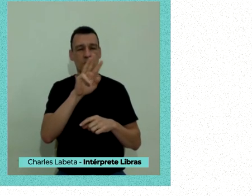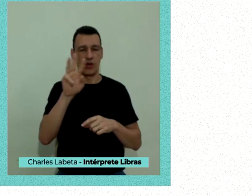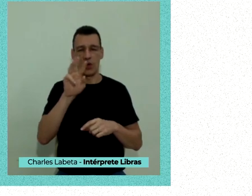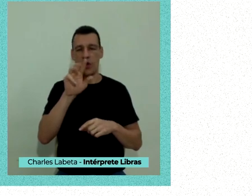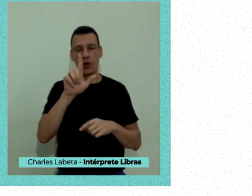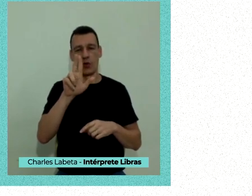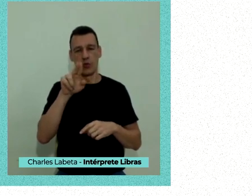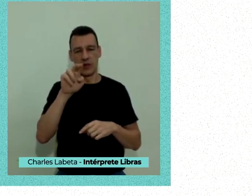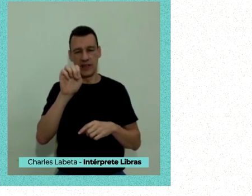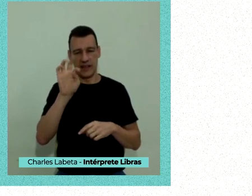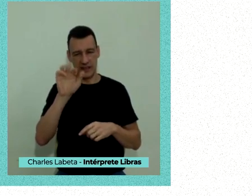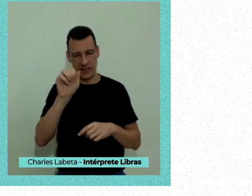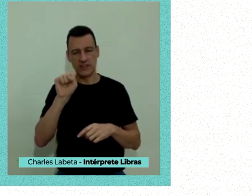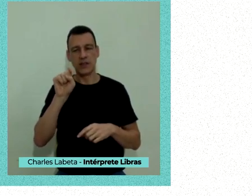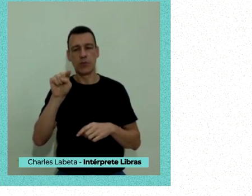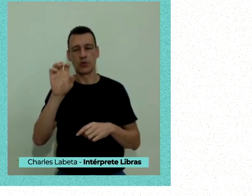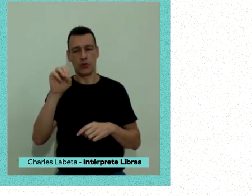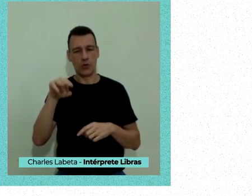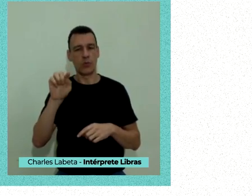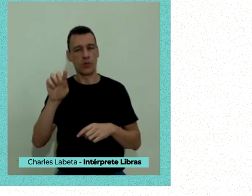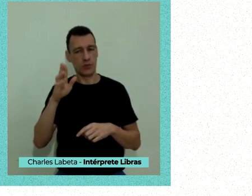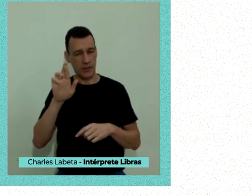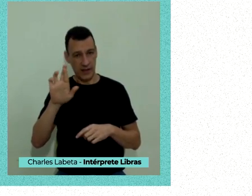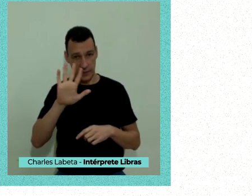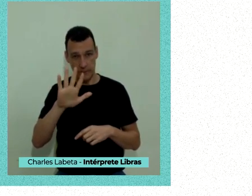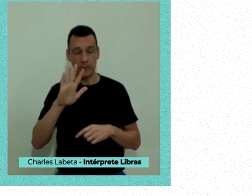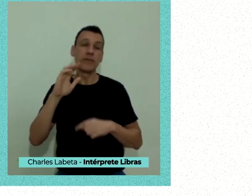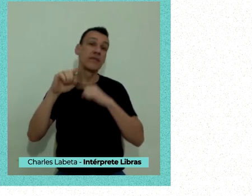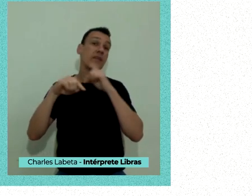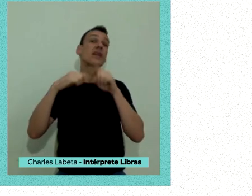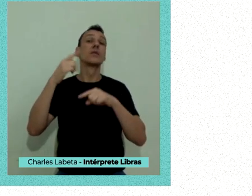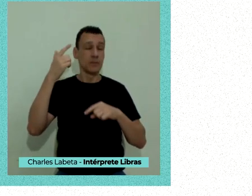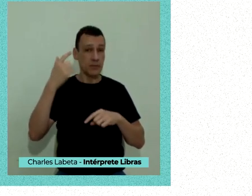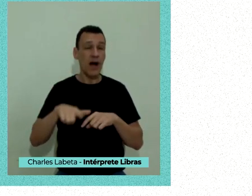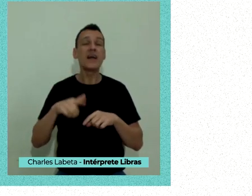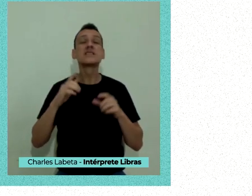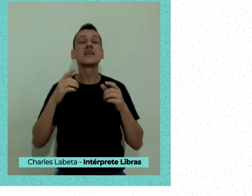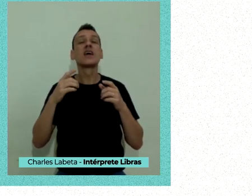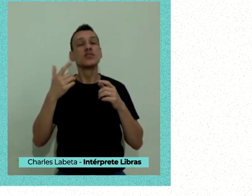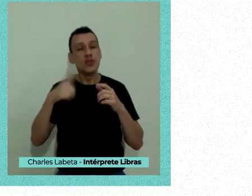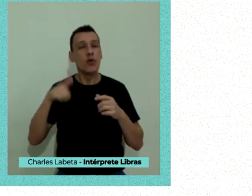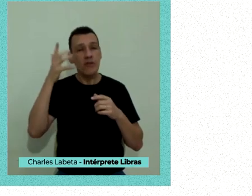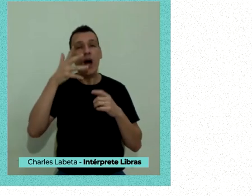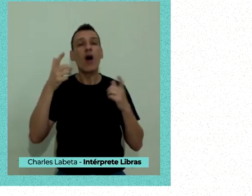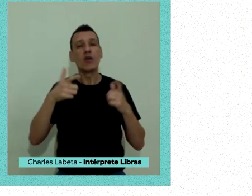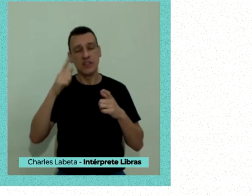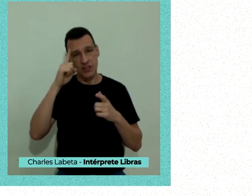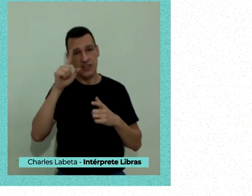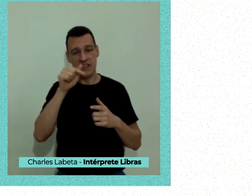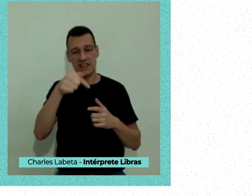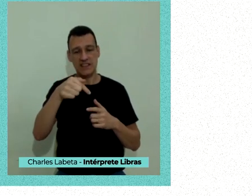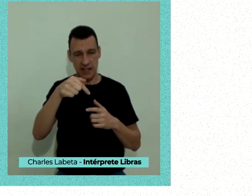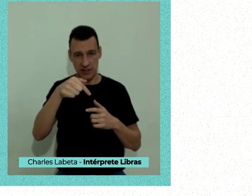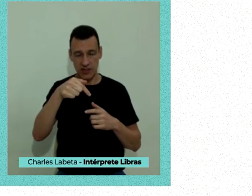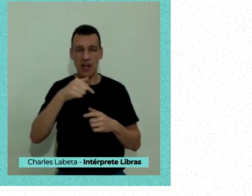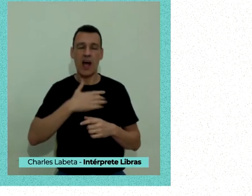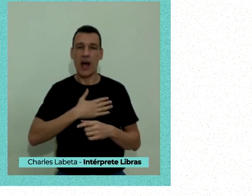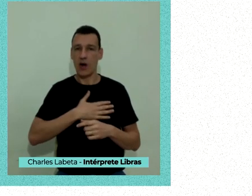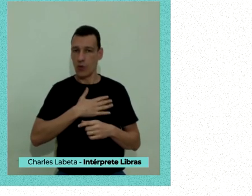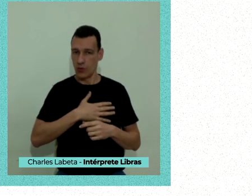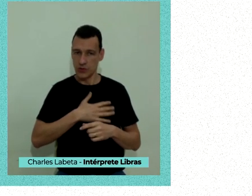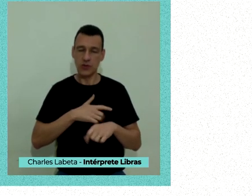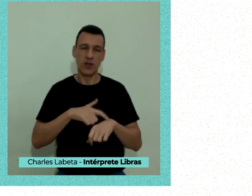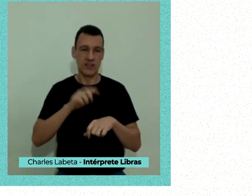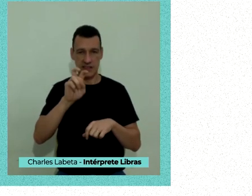lunetas.com.br. E a próxima conversa da nossa série será no dia 7 de agosto, às 17